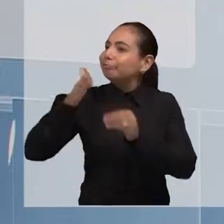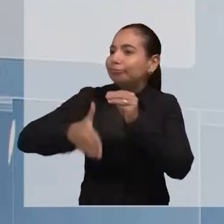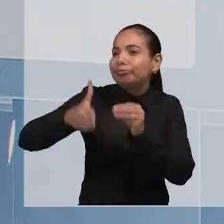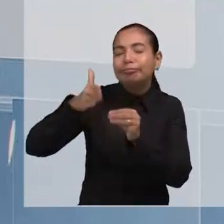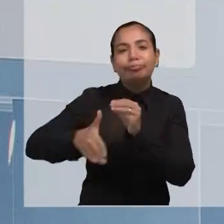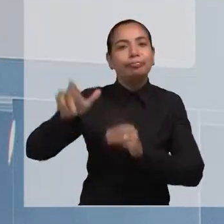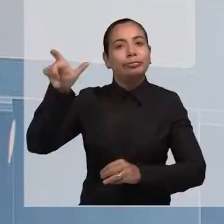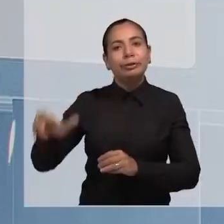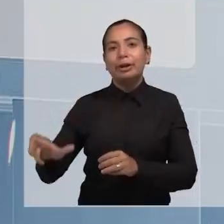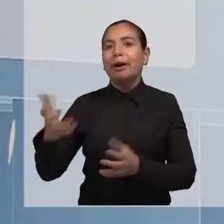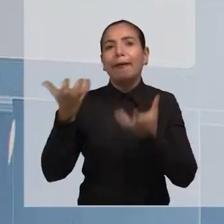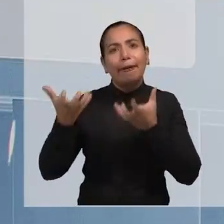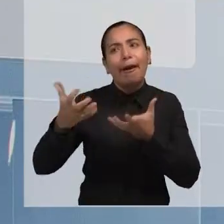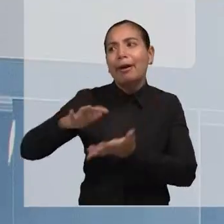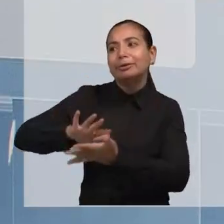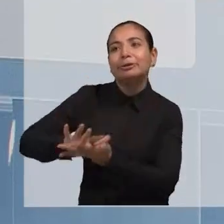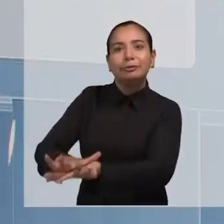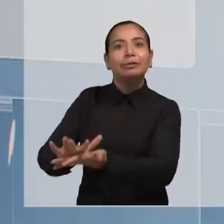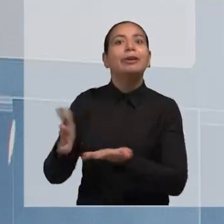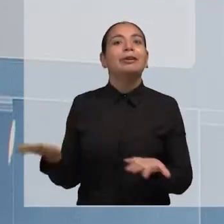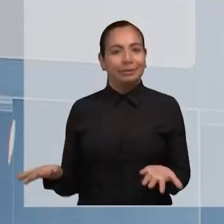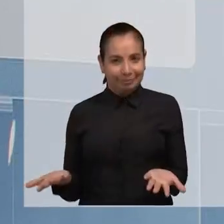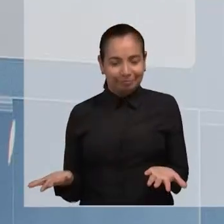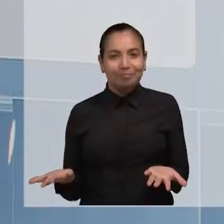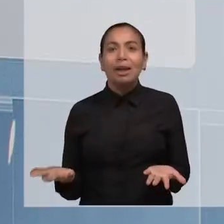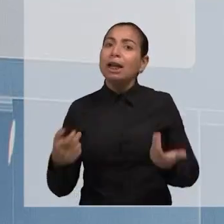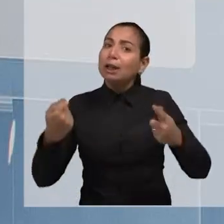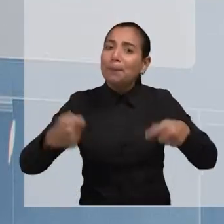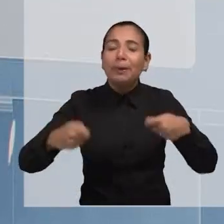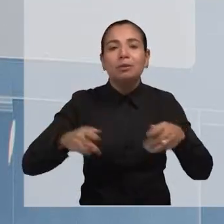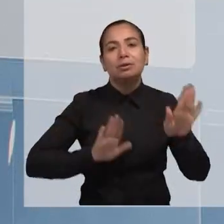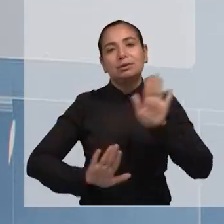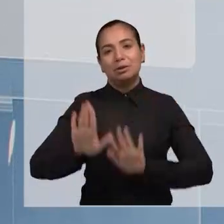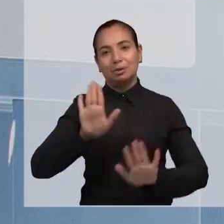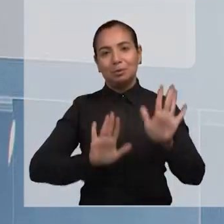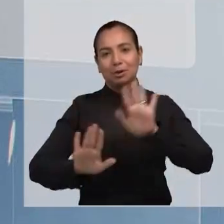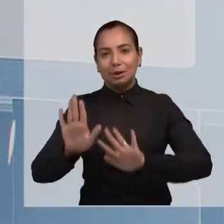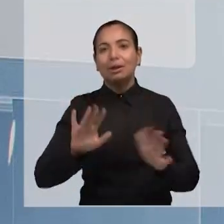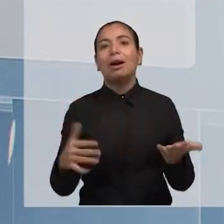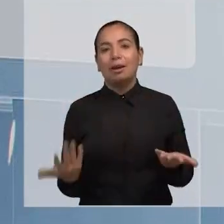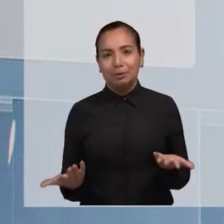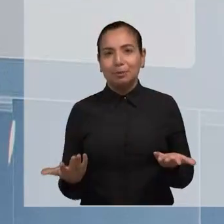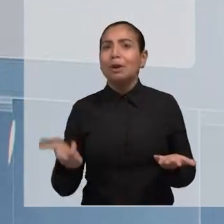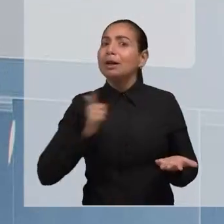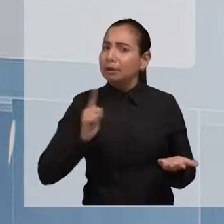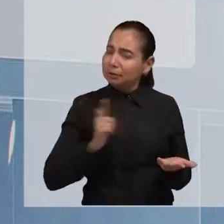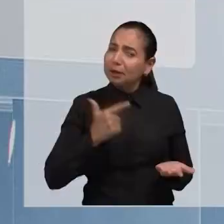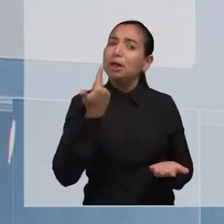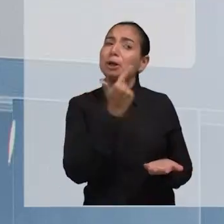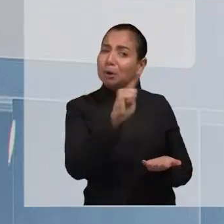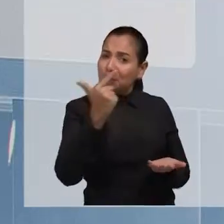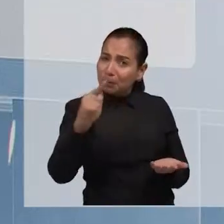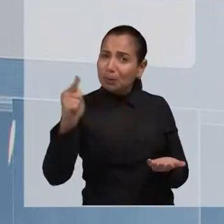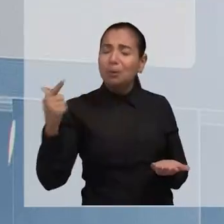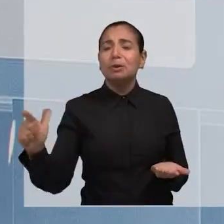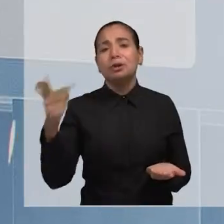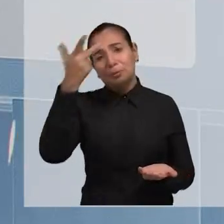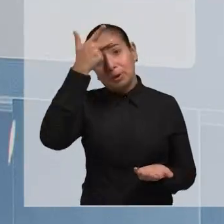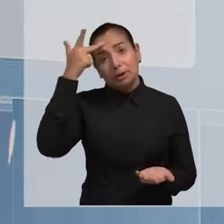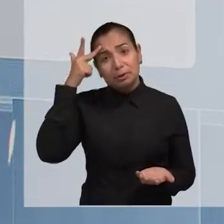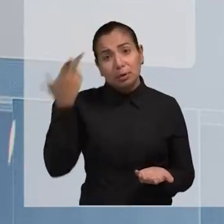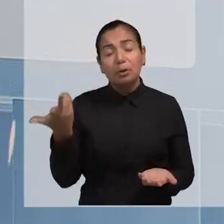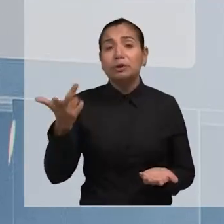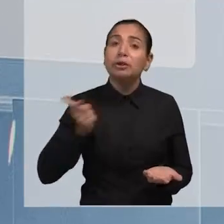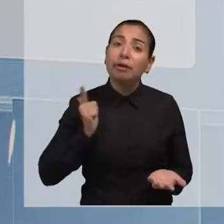quer. E por aí vai. E além de outros, né, que existe